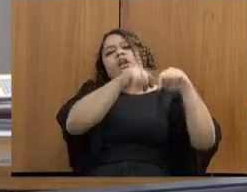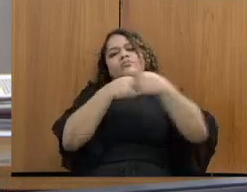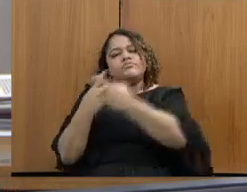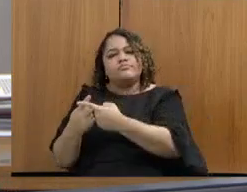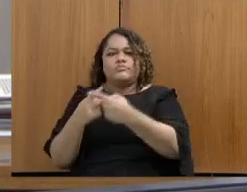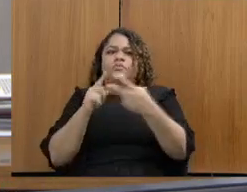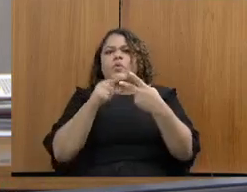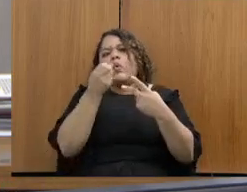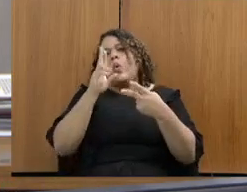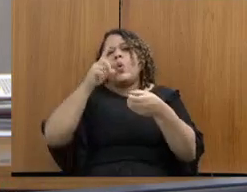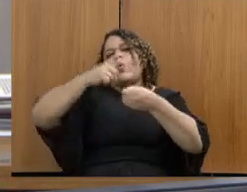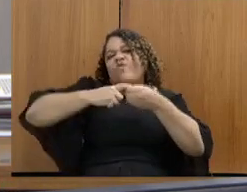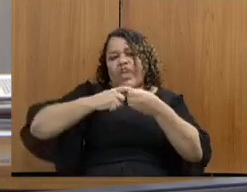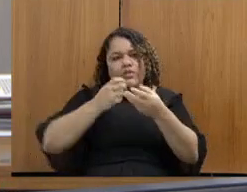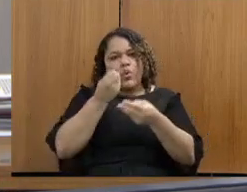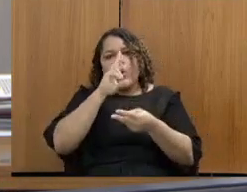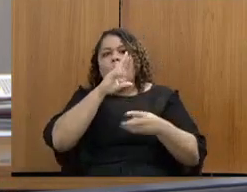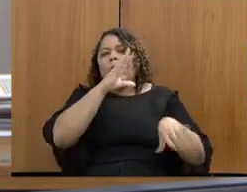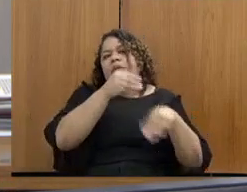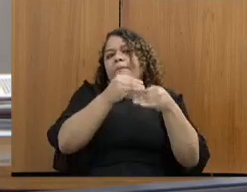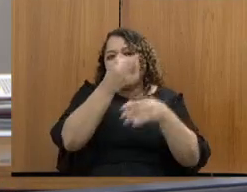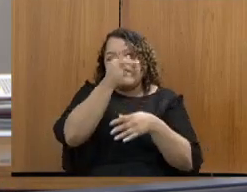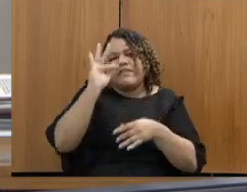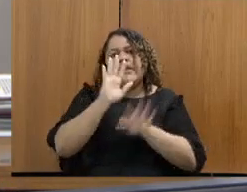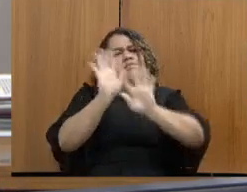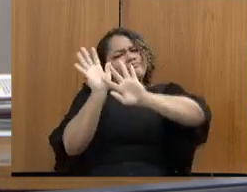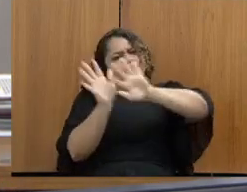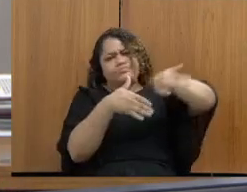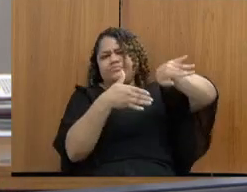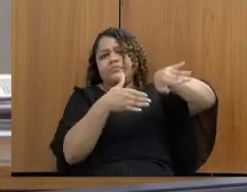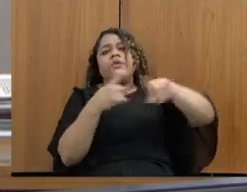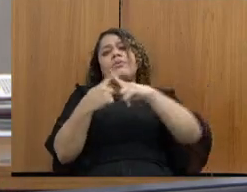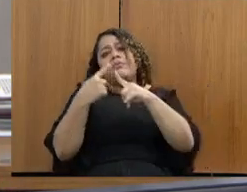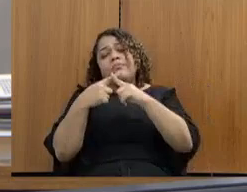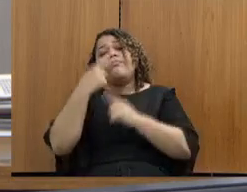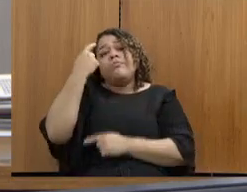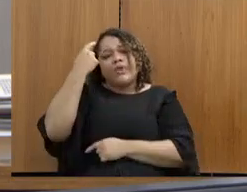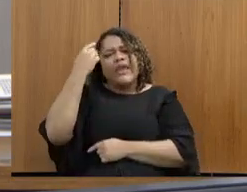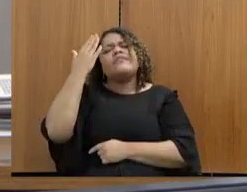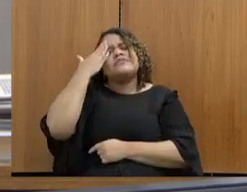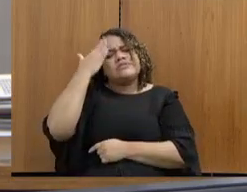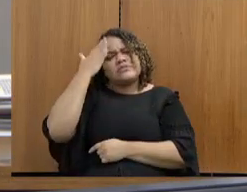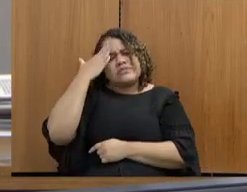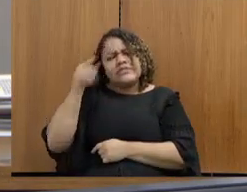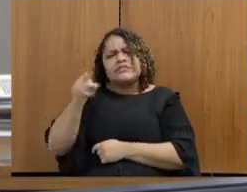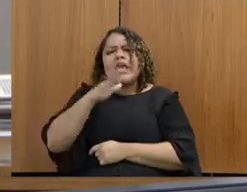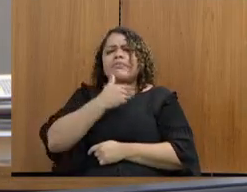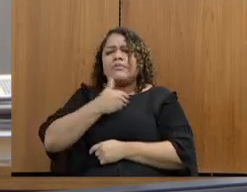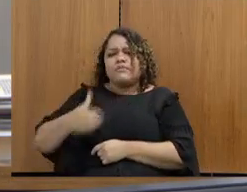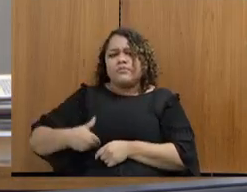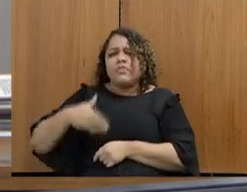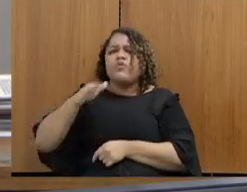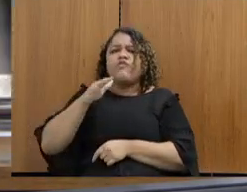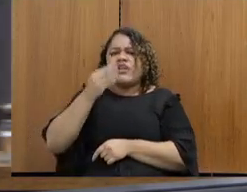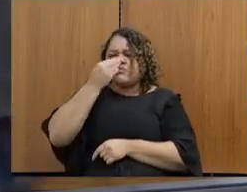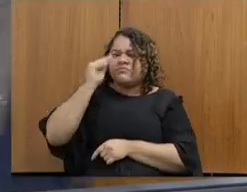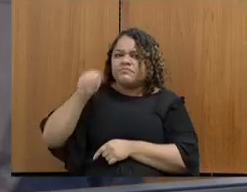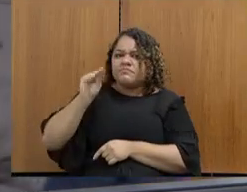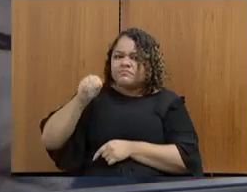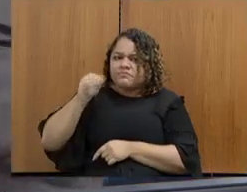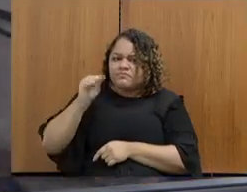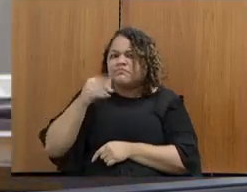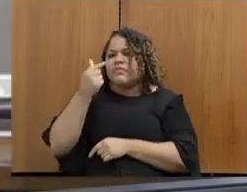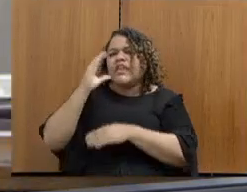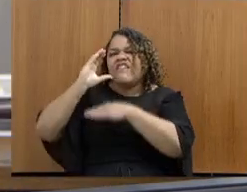emenda Federal porque a gente sabe o descaso do governo em relação aos investimento na Instituição por isso civil